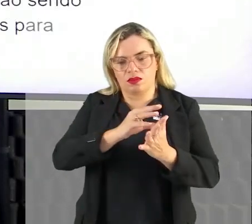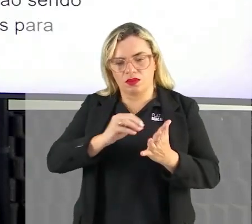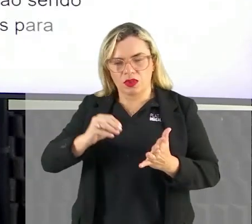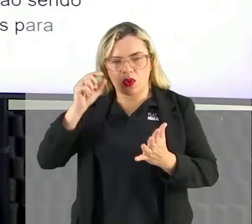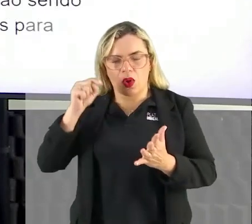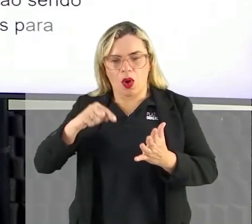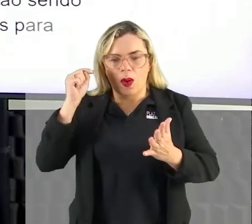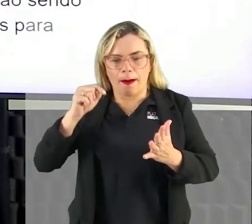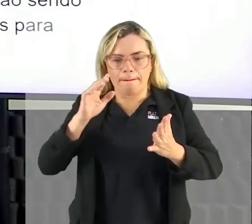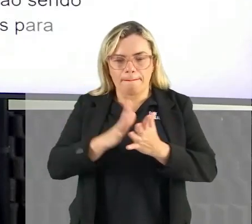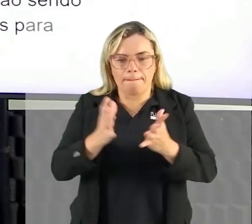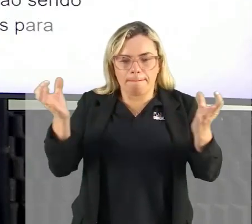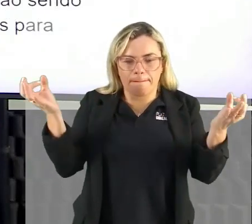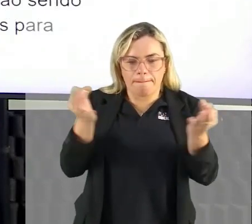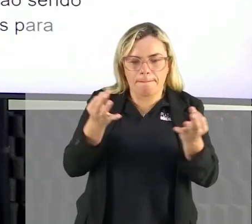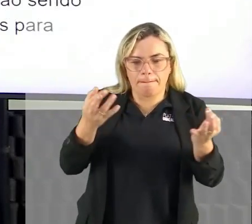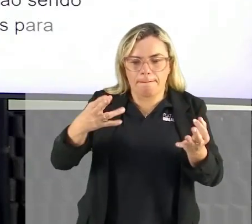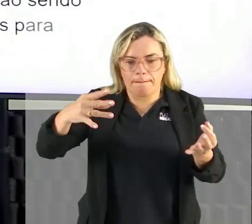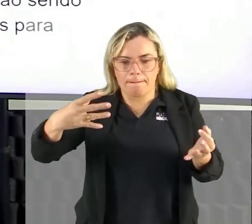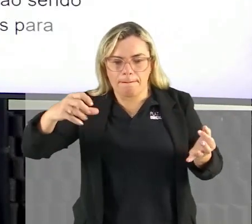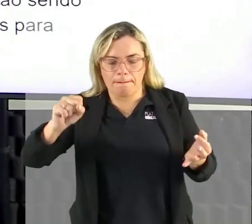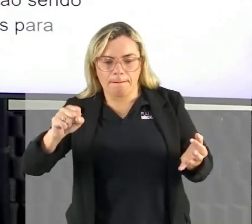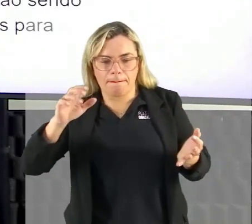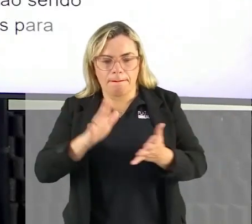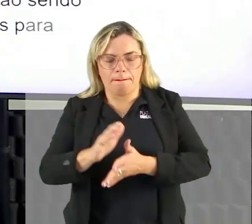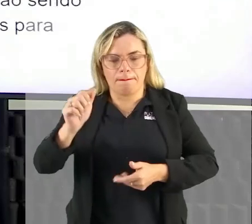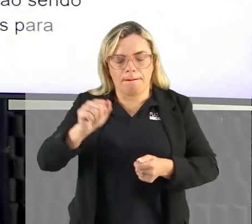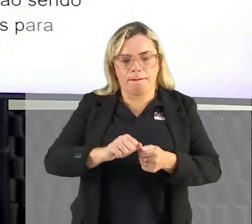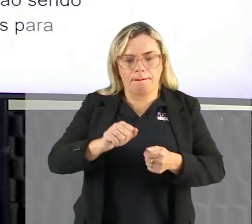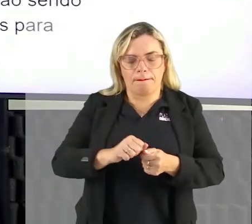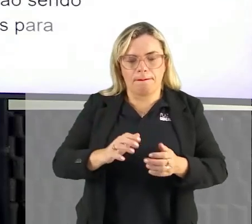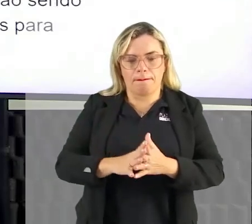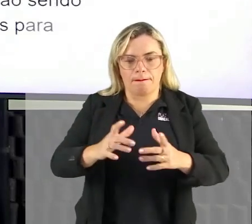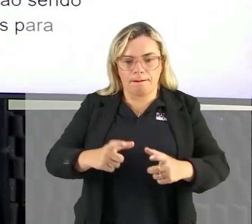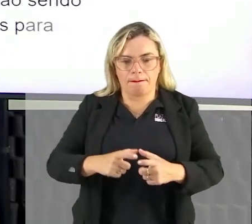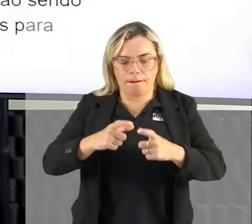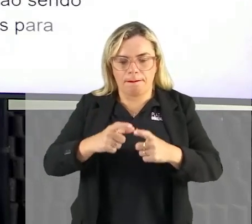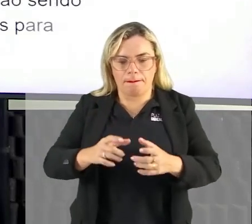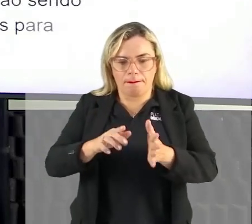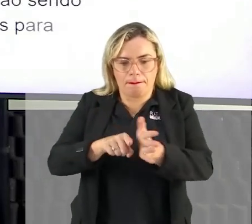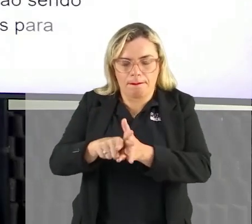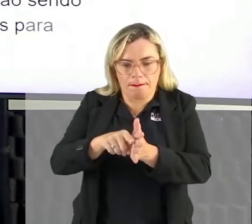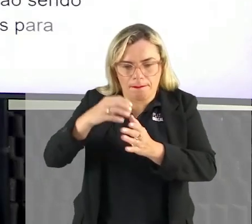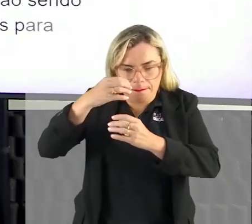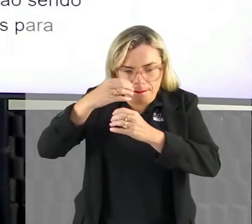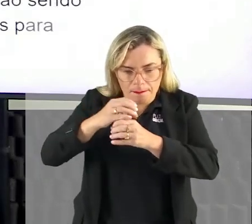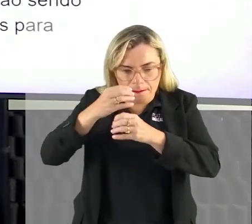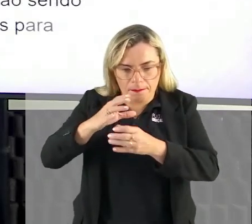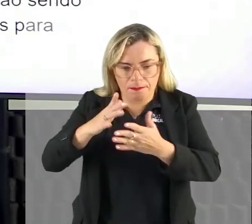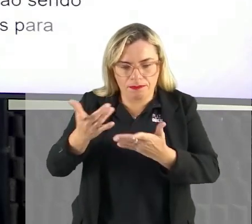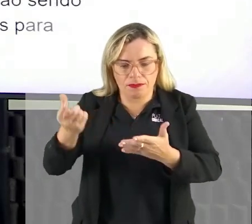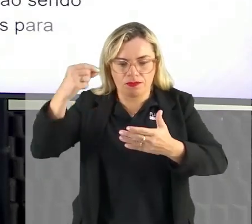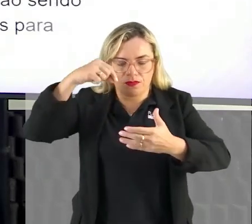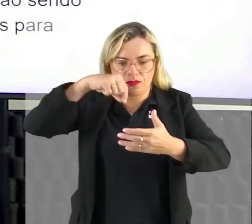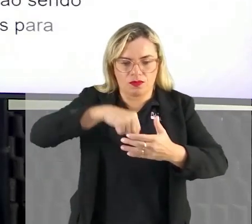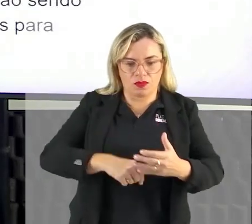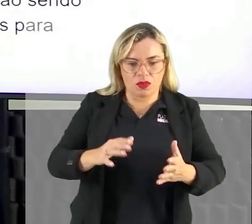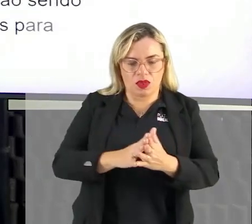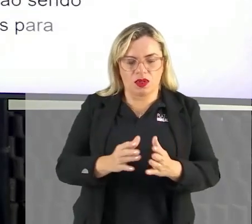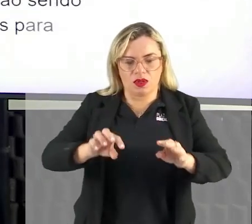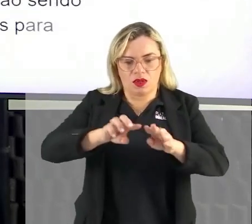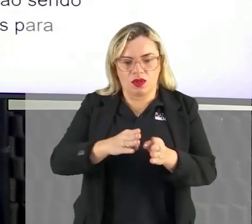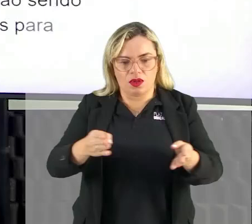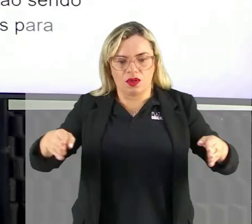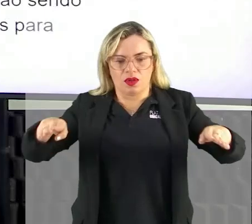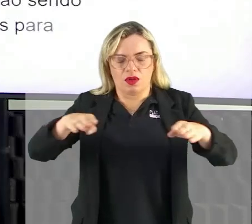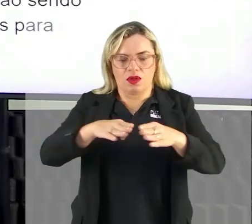quase perfeitas de recifes produzidas em laboratórios estão sendo colocadas no fundo dos mares